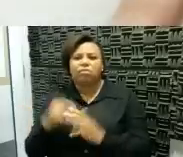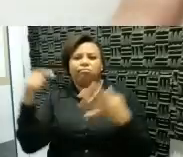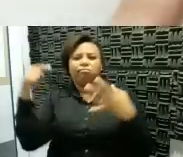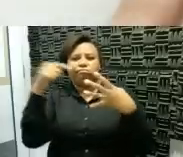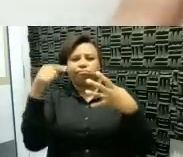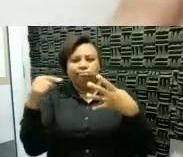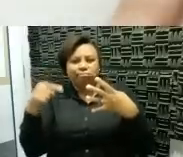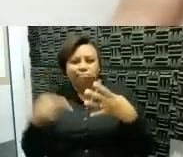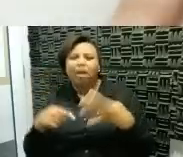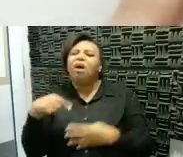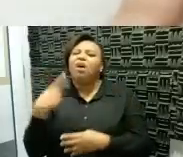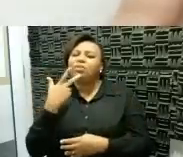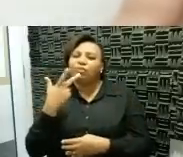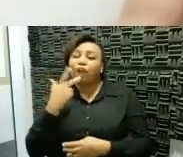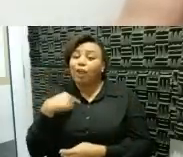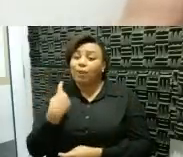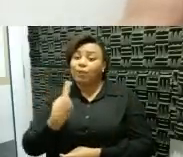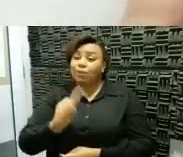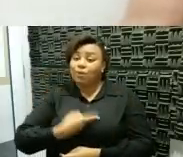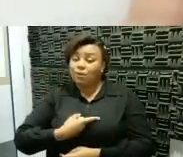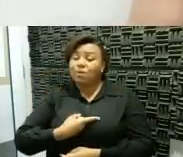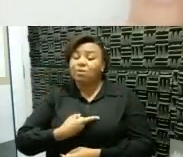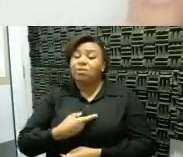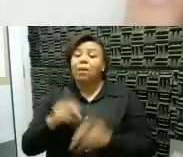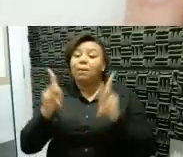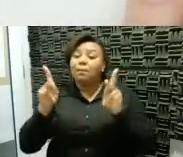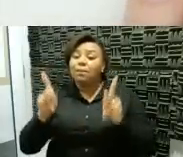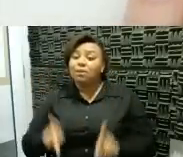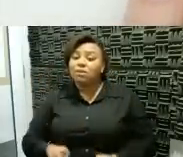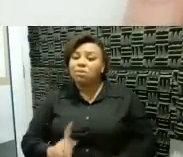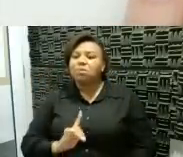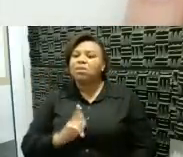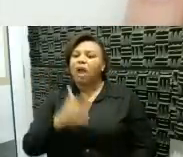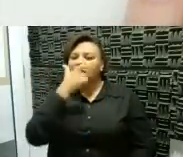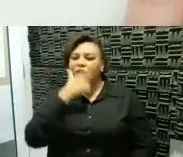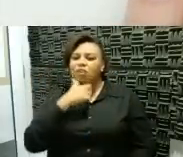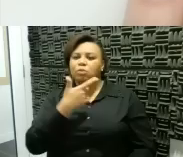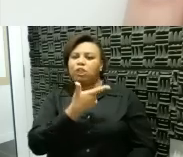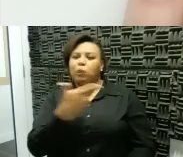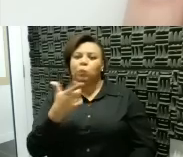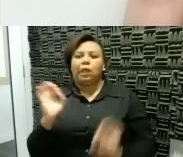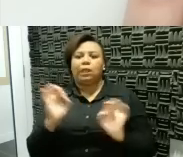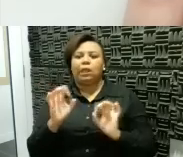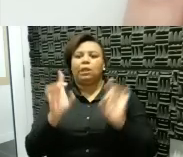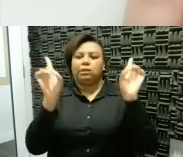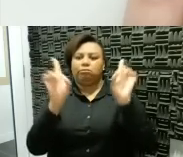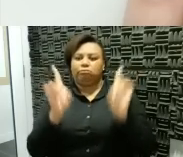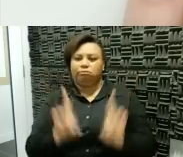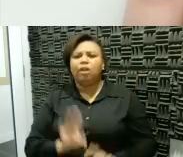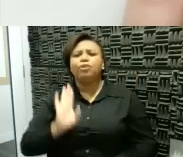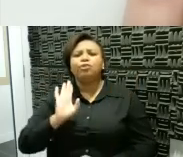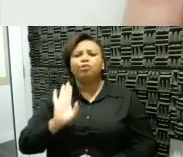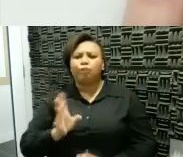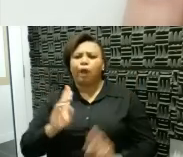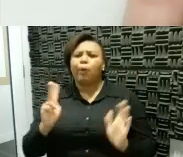que nós pessoas que achamos que não temos deficiência nenhuma né já passamos ou iremos